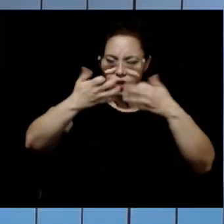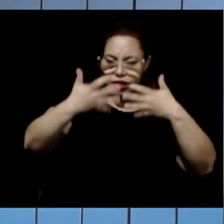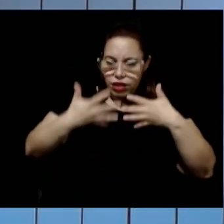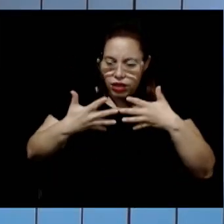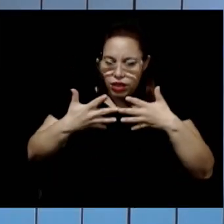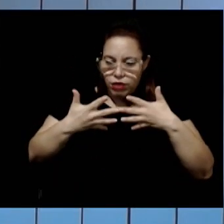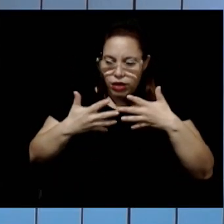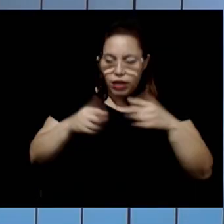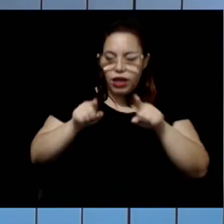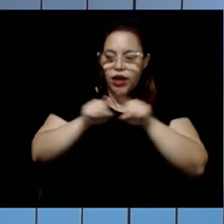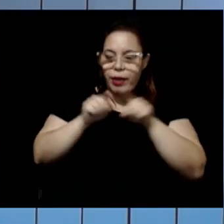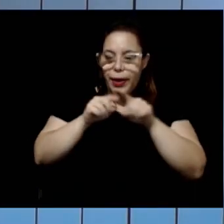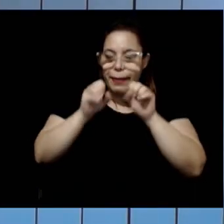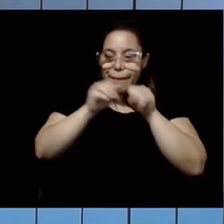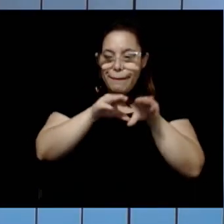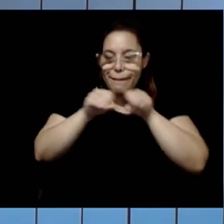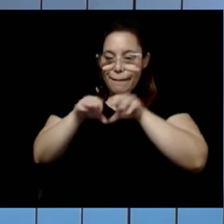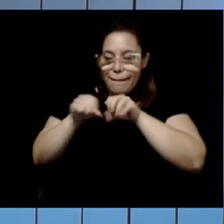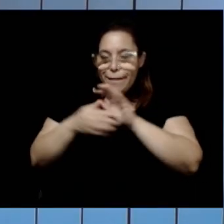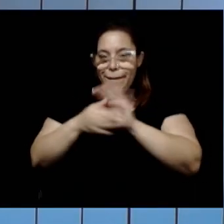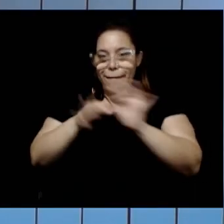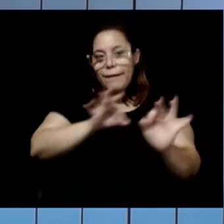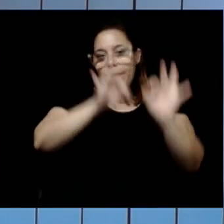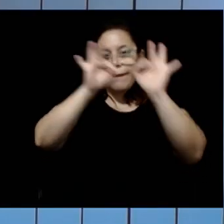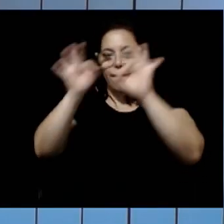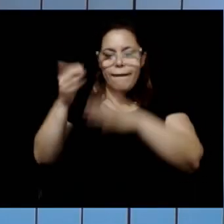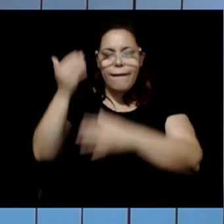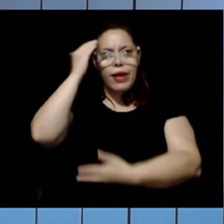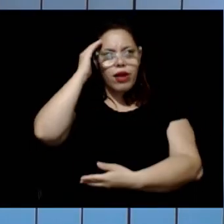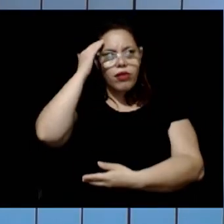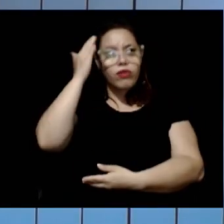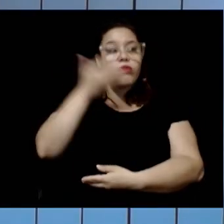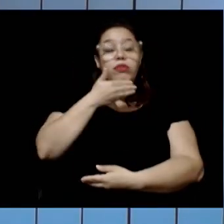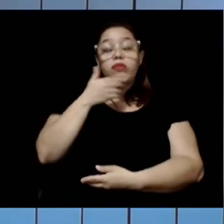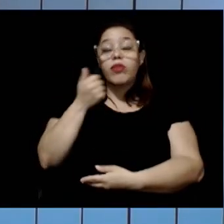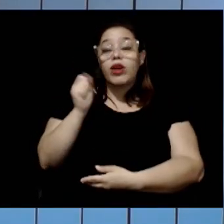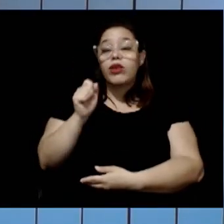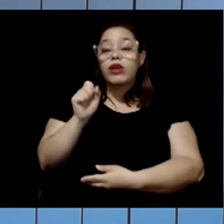ajudar a população que está acompanhando a entender um pouco mais ainda desse assunto.